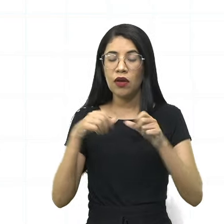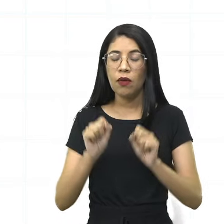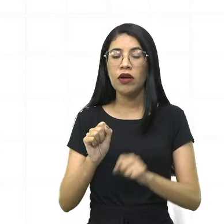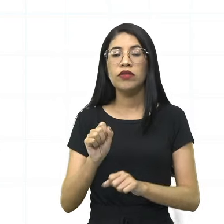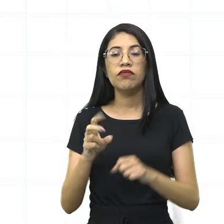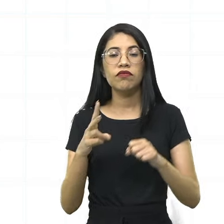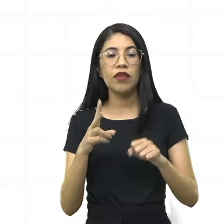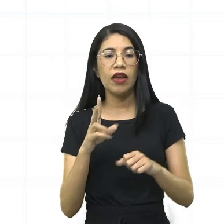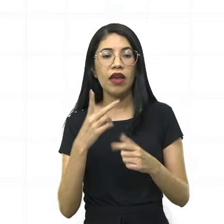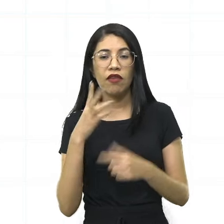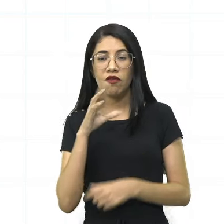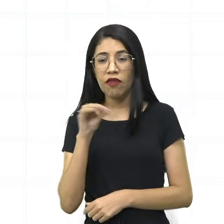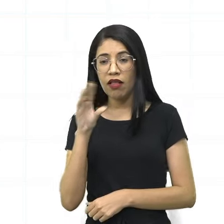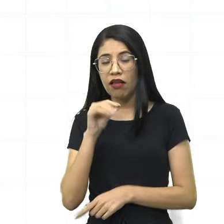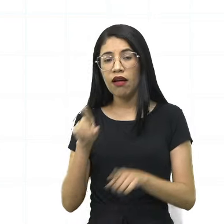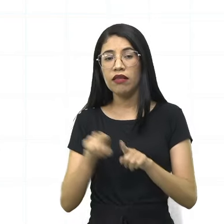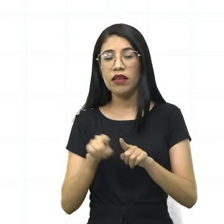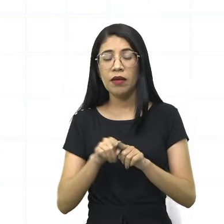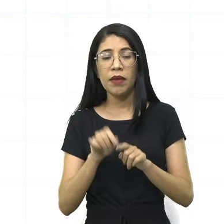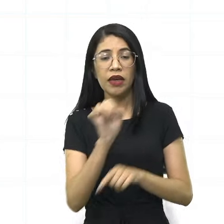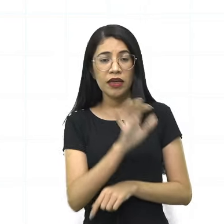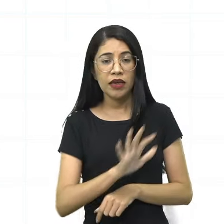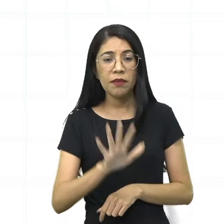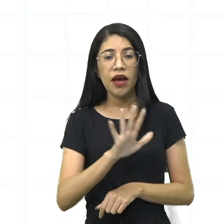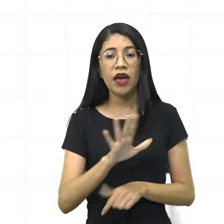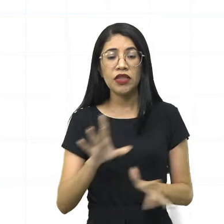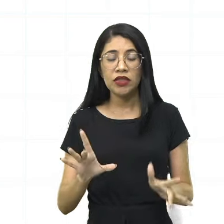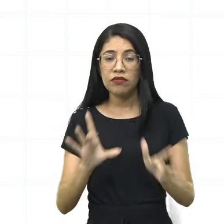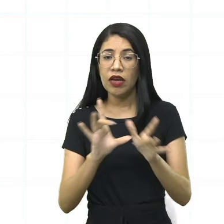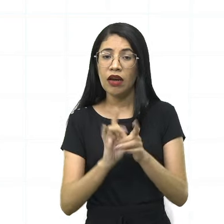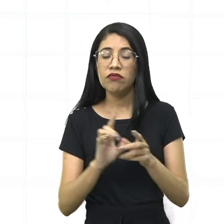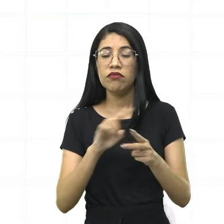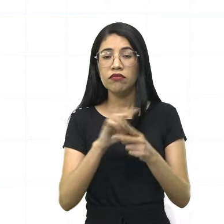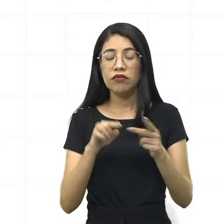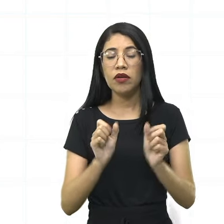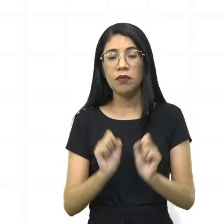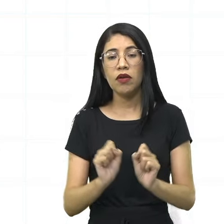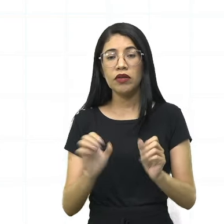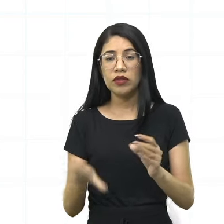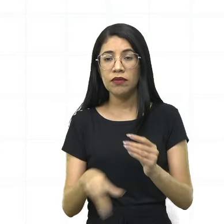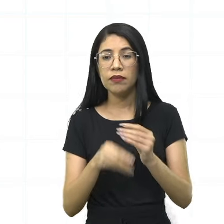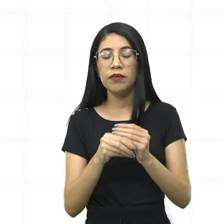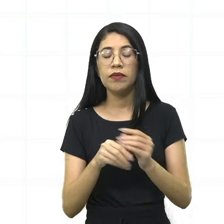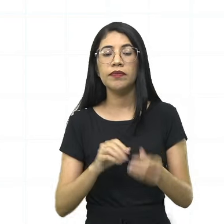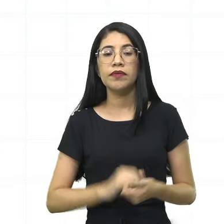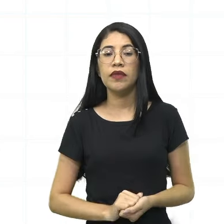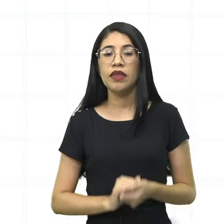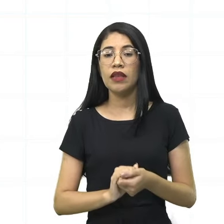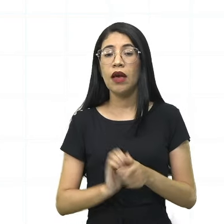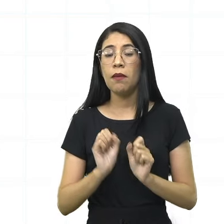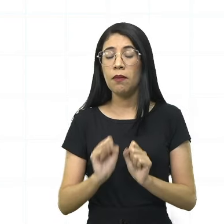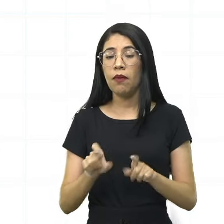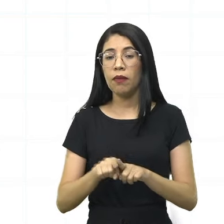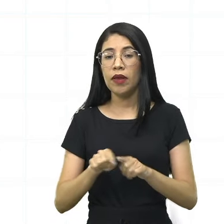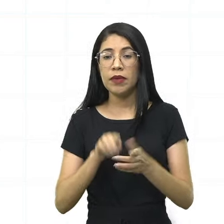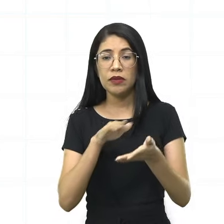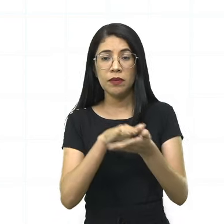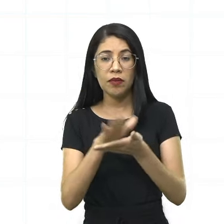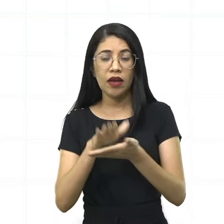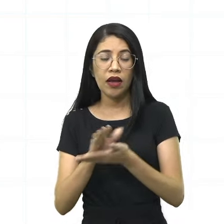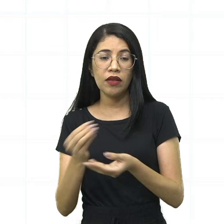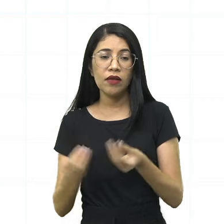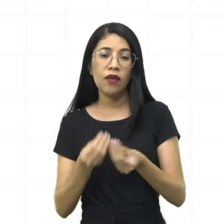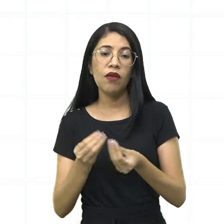não verbal ou as duas ao mesmo tempo. Finalmente, ambos costumam ser publicados em veículos